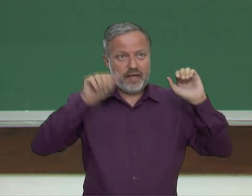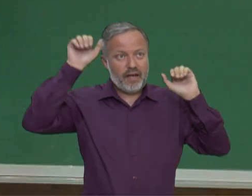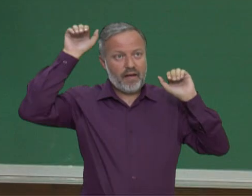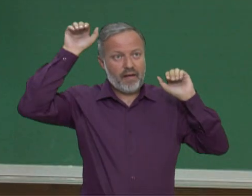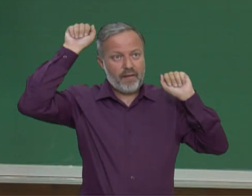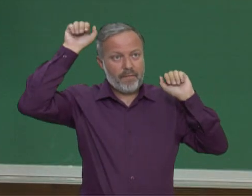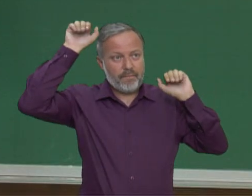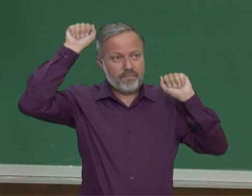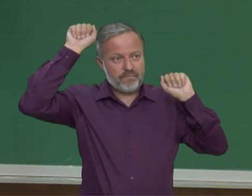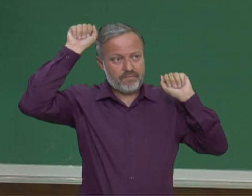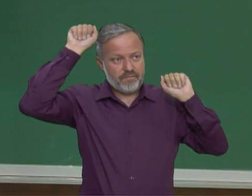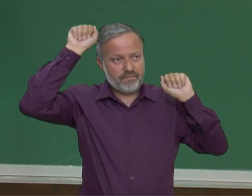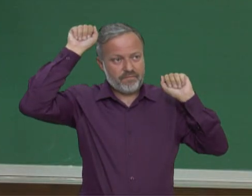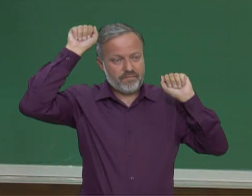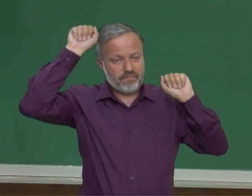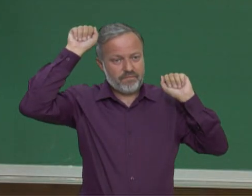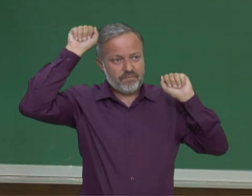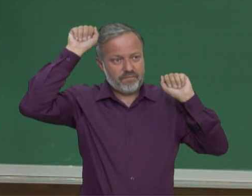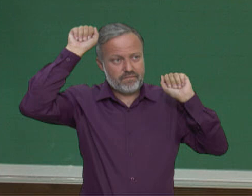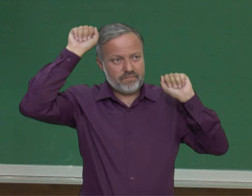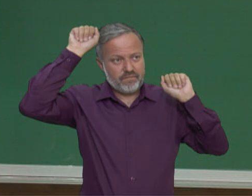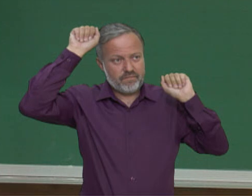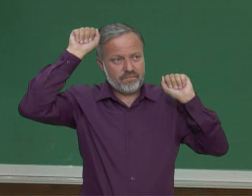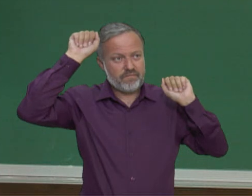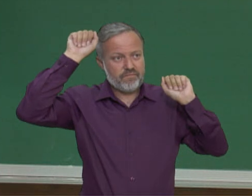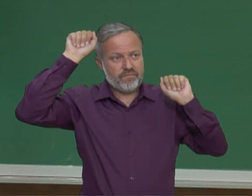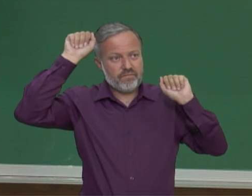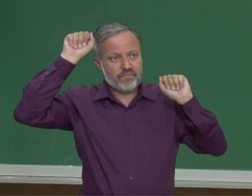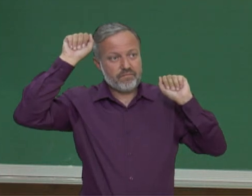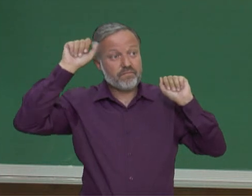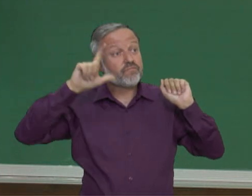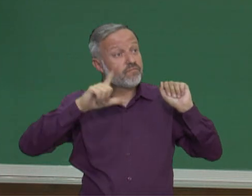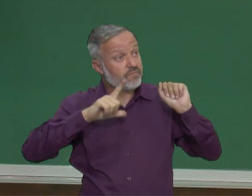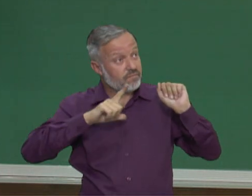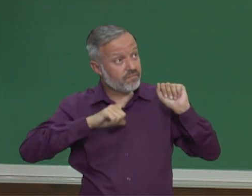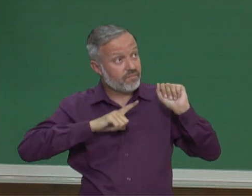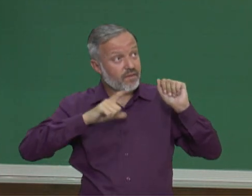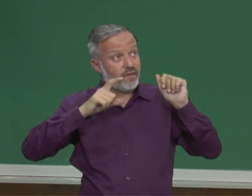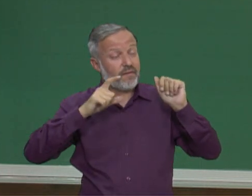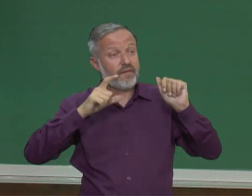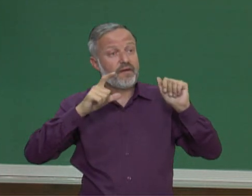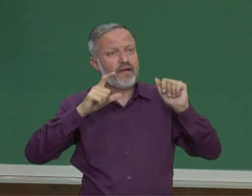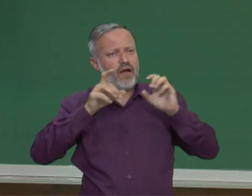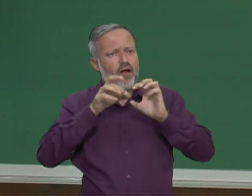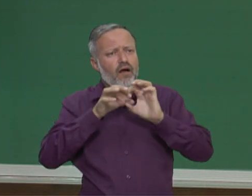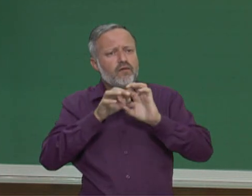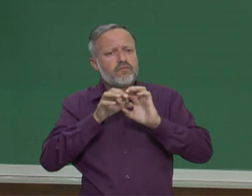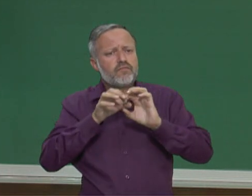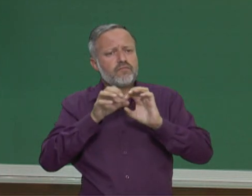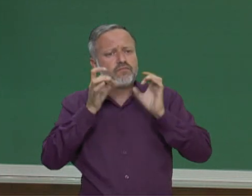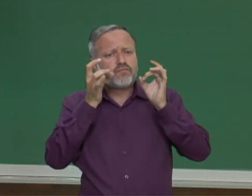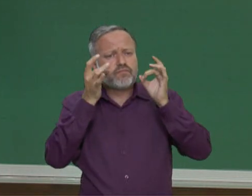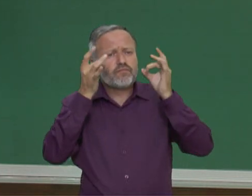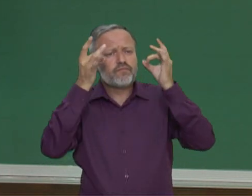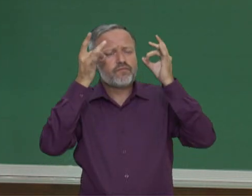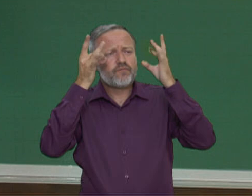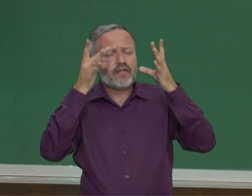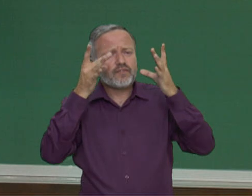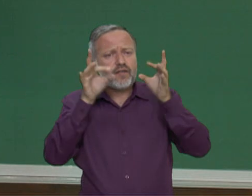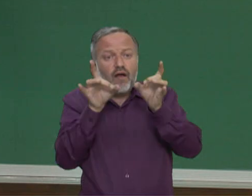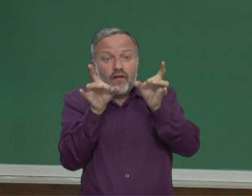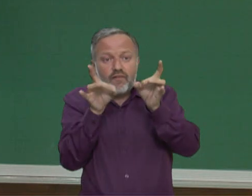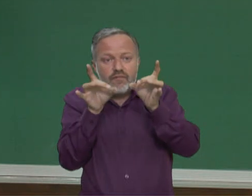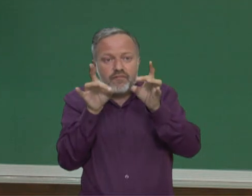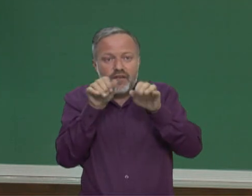países possam trabalhar as mesmas tarifas alfandegárias, tá? Então, isso facilita essa área de